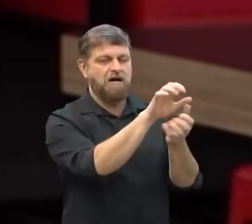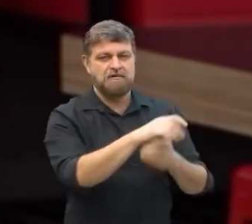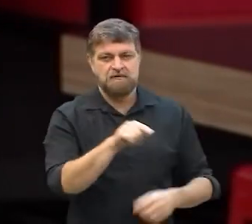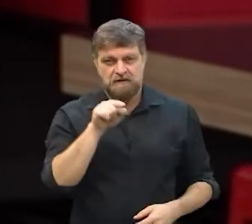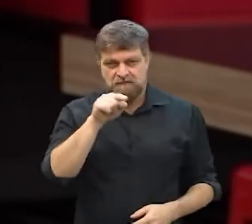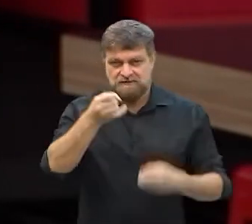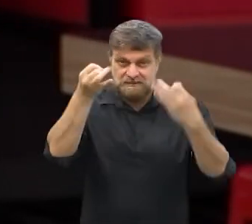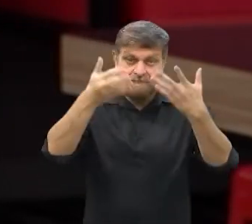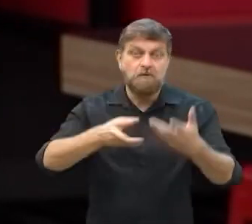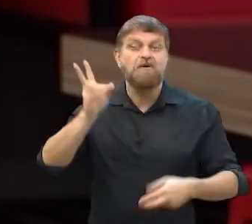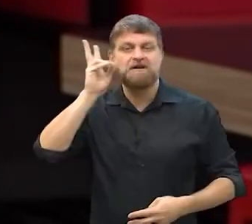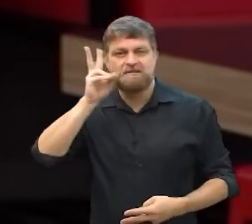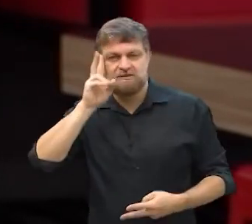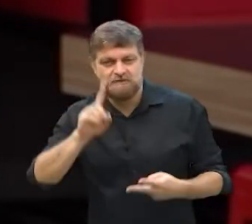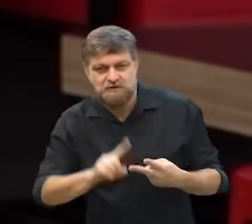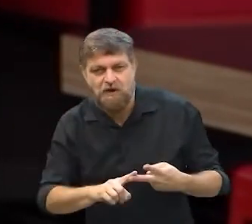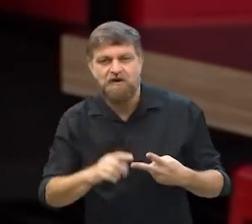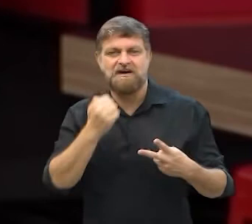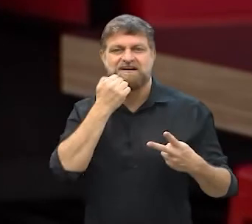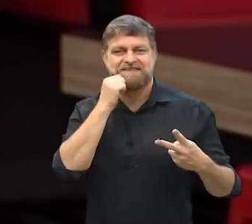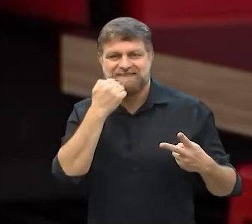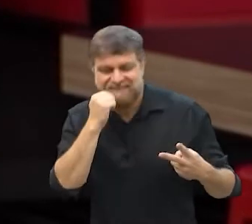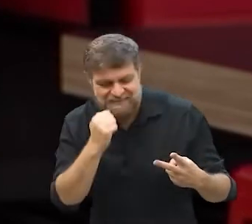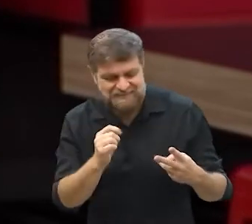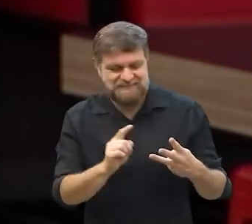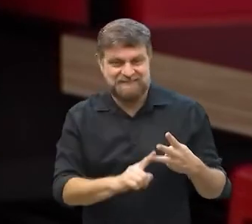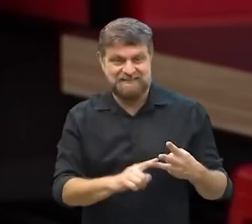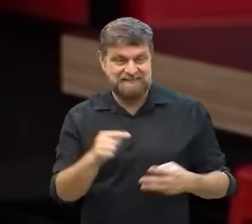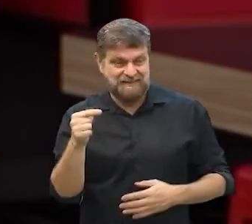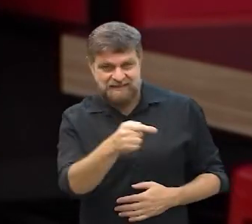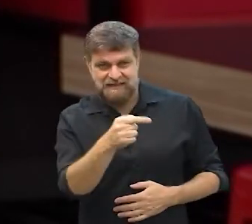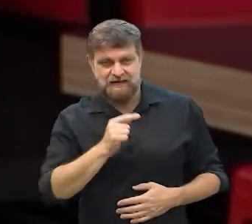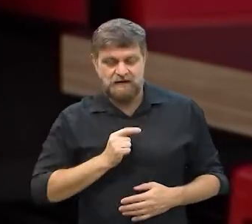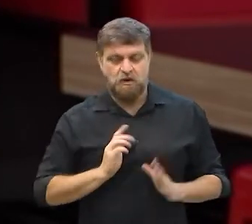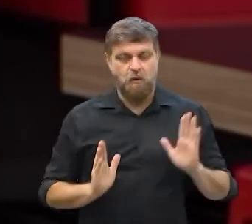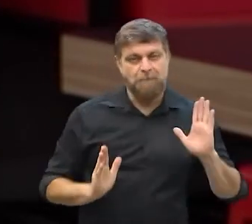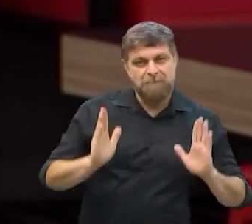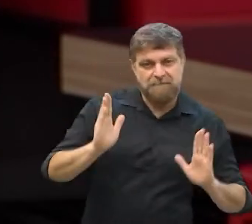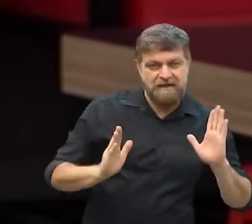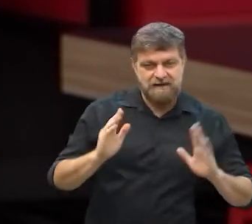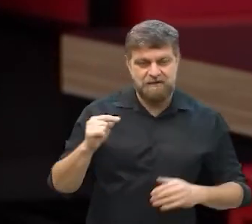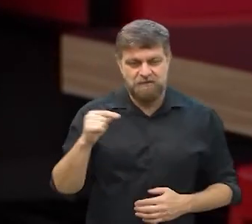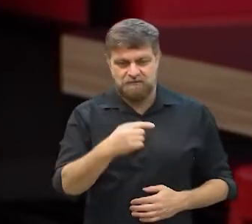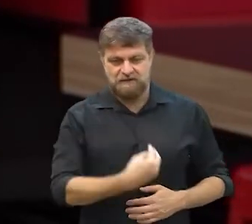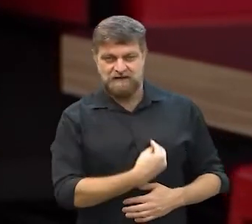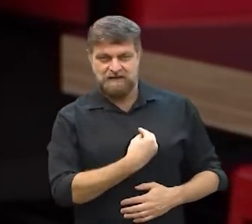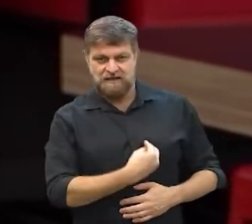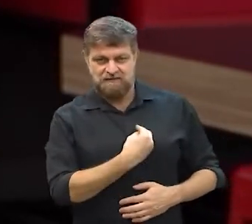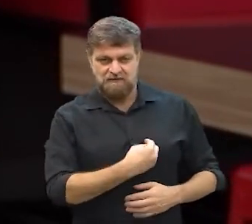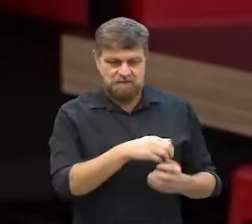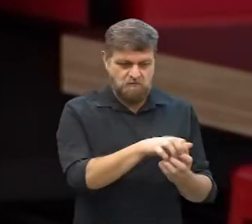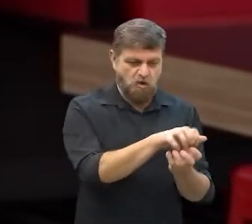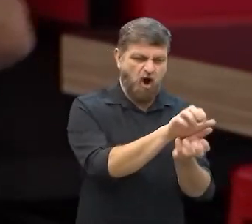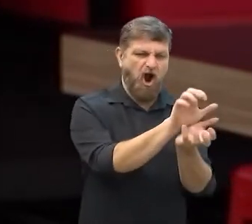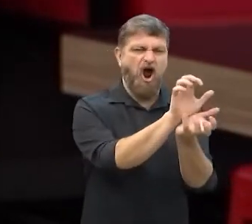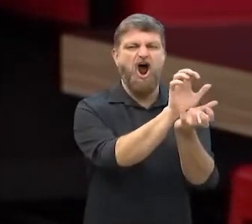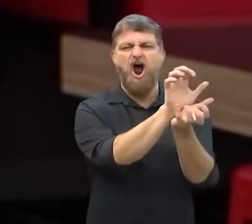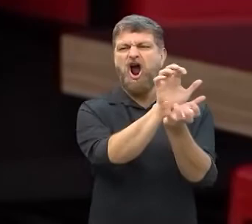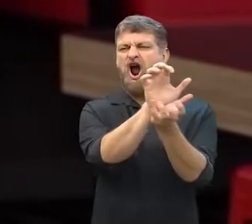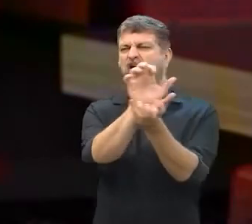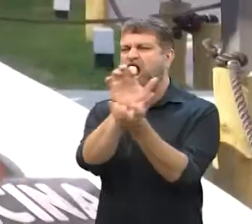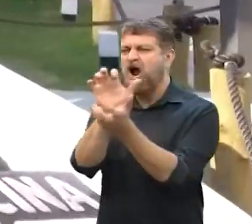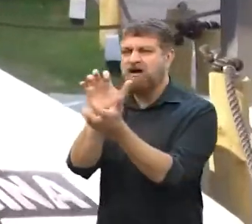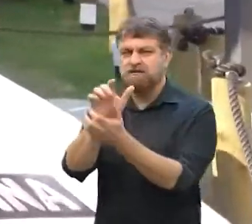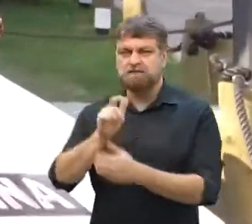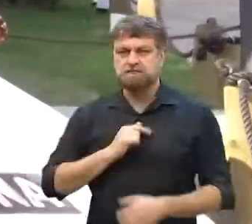falou, essa parte de história, de ciências, quanto tempo vivia um dinossauro, né? Quando